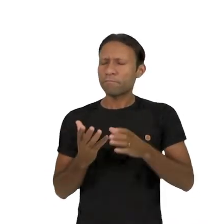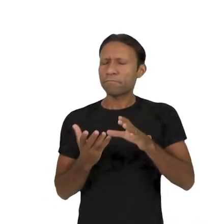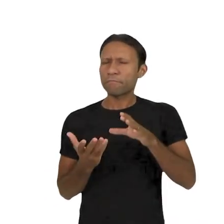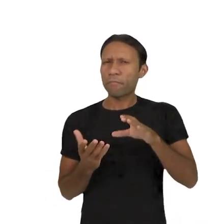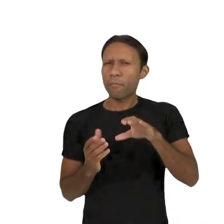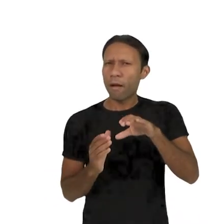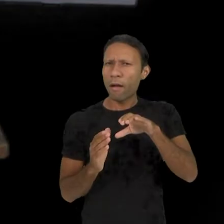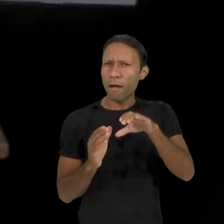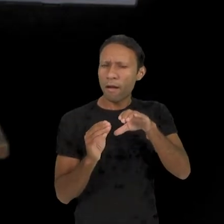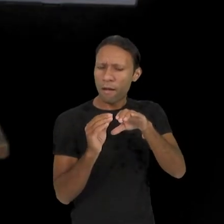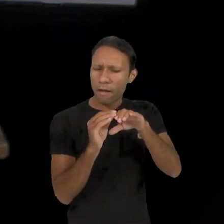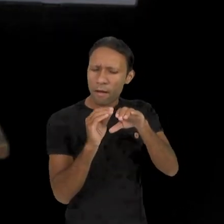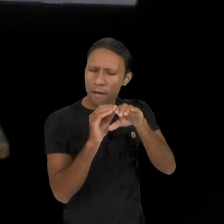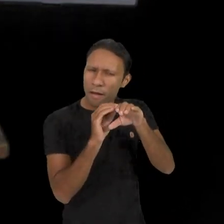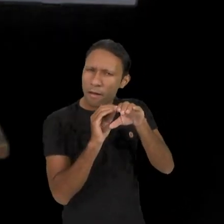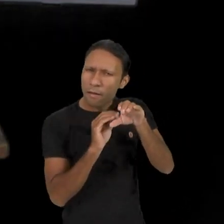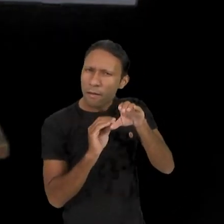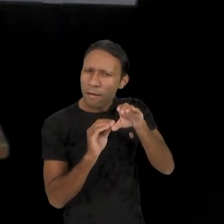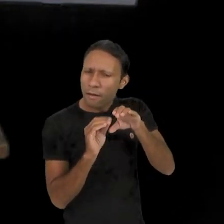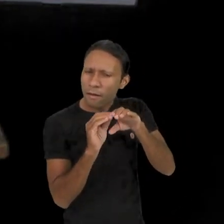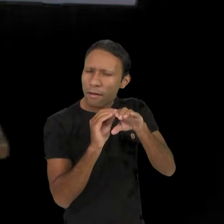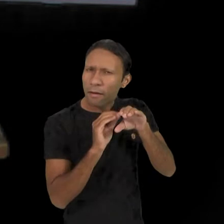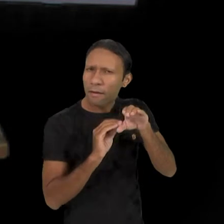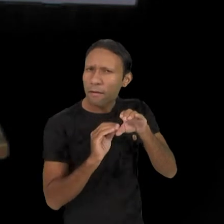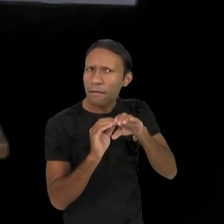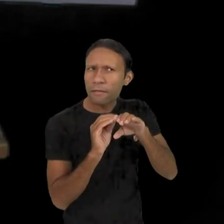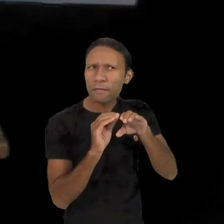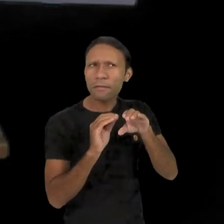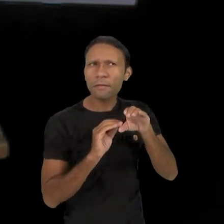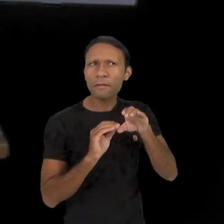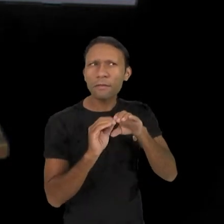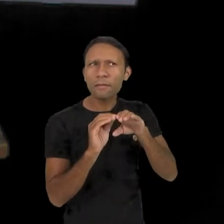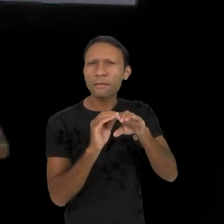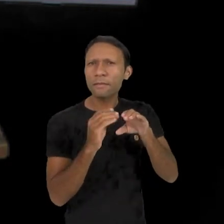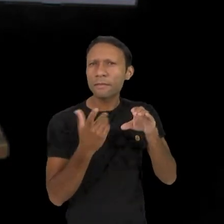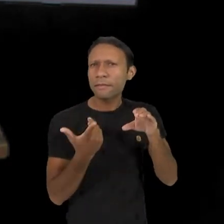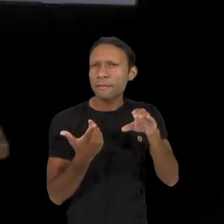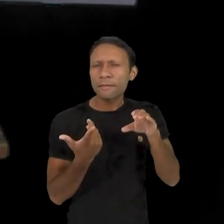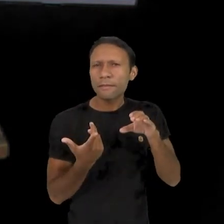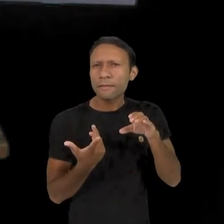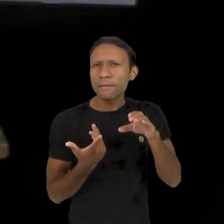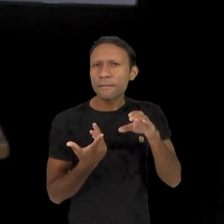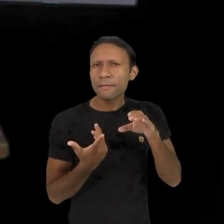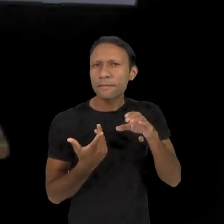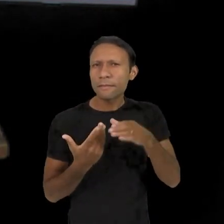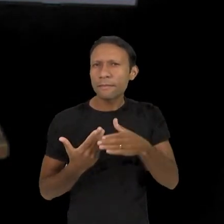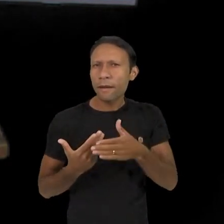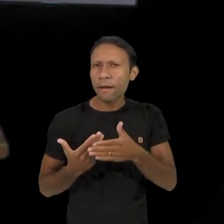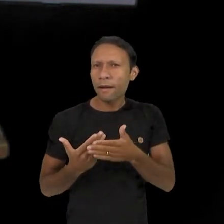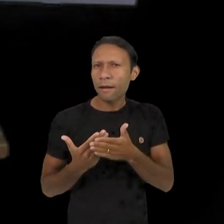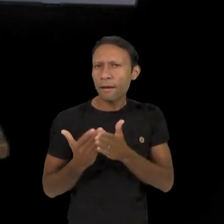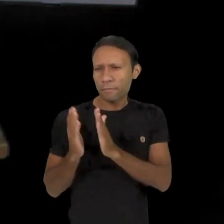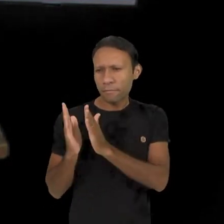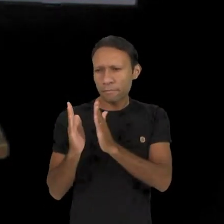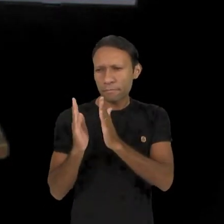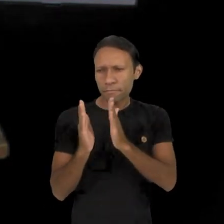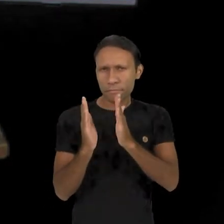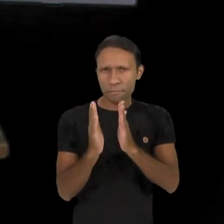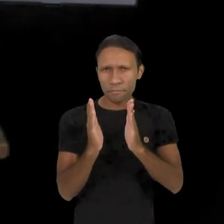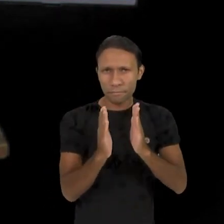Então tá, falando então das organelas, tá? Vou falar de... no passo a passo de cada uma delas